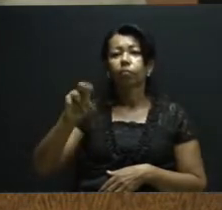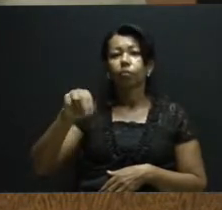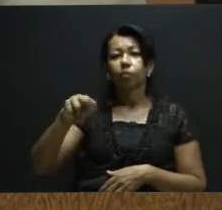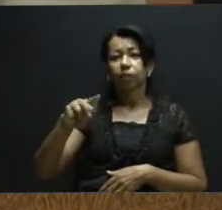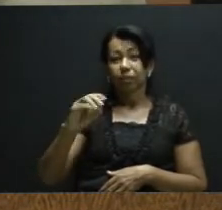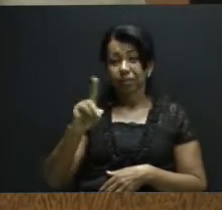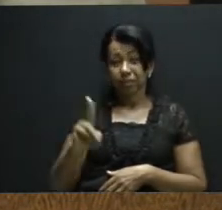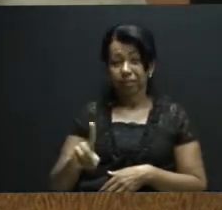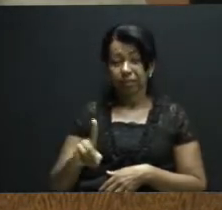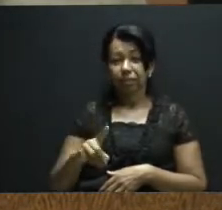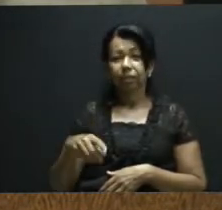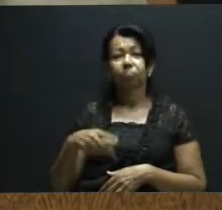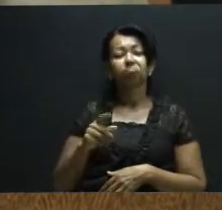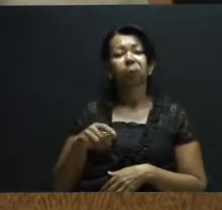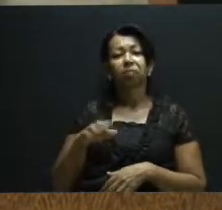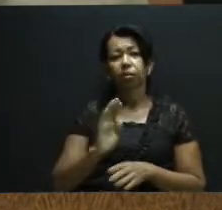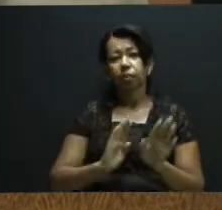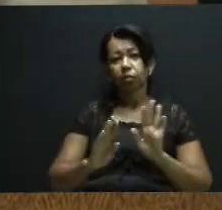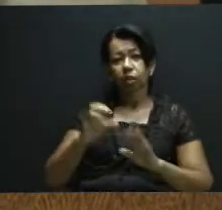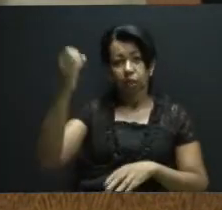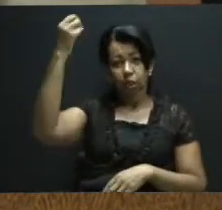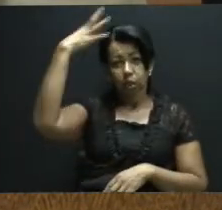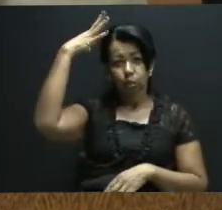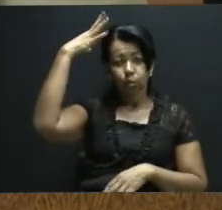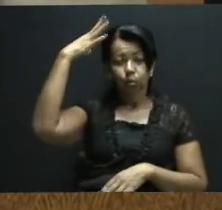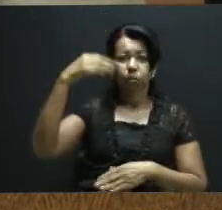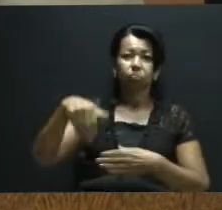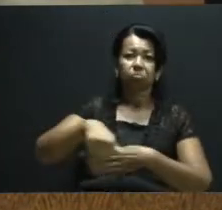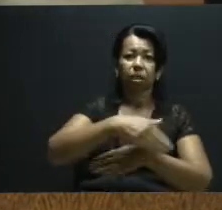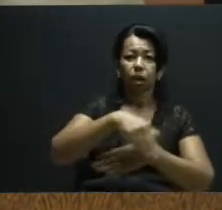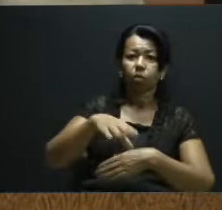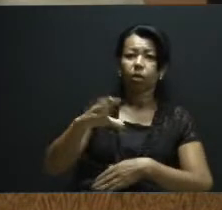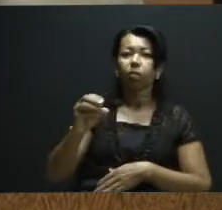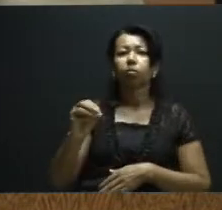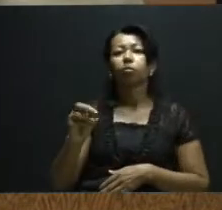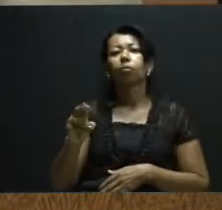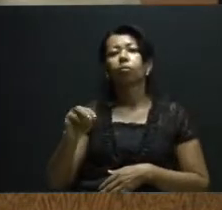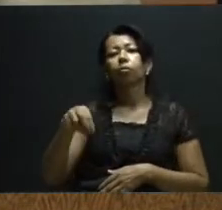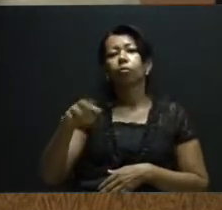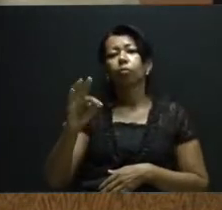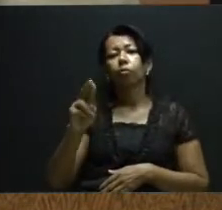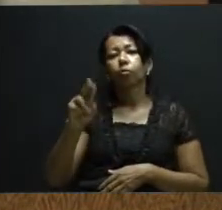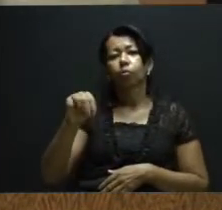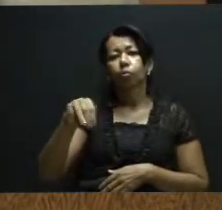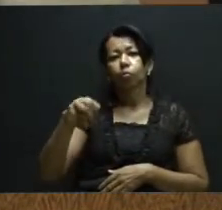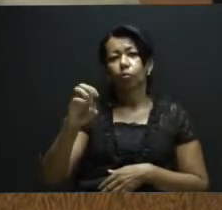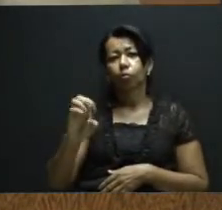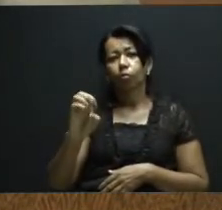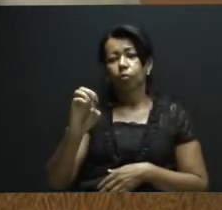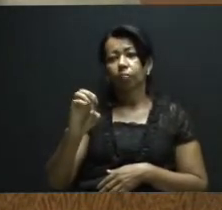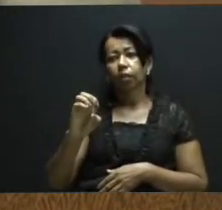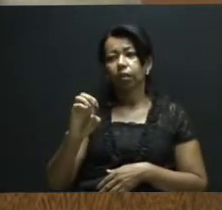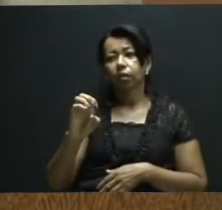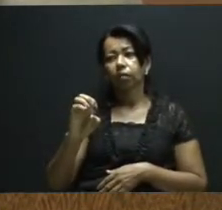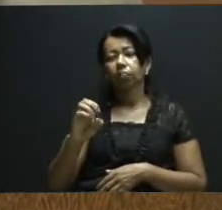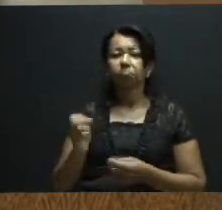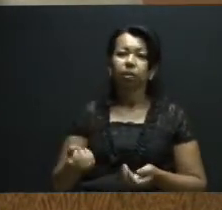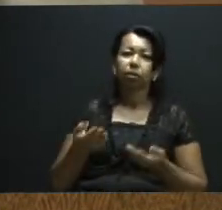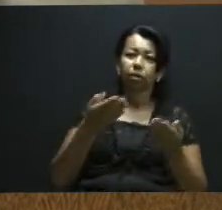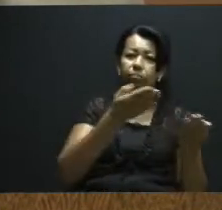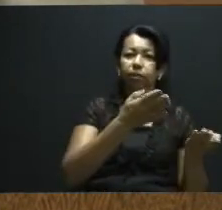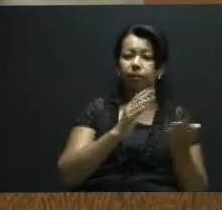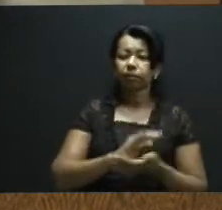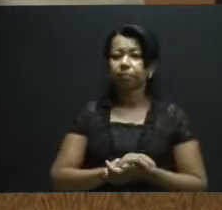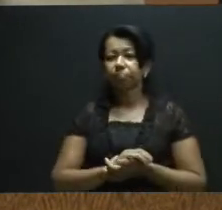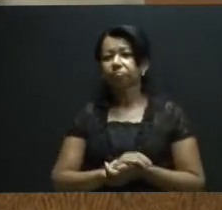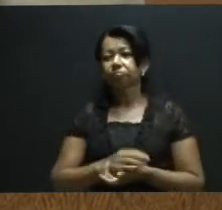pública em toda extensão da rua do cortume no costa muniz a mim esse